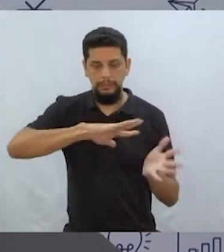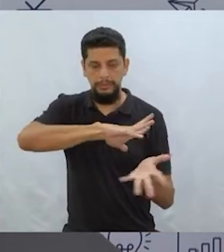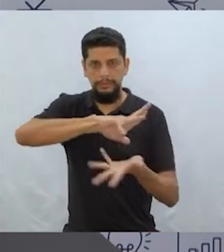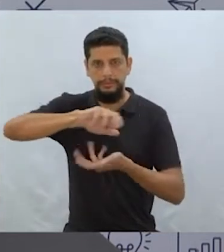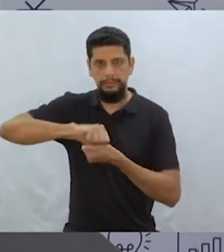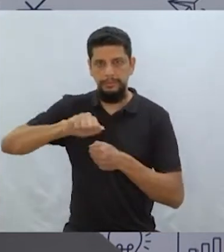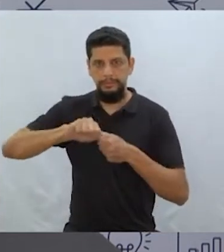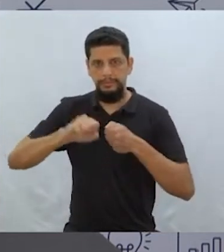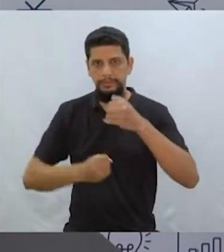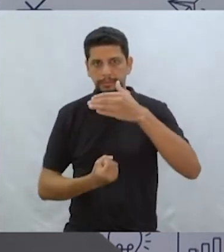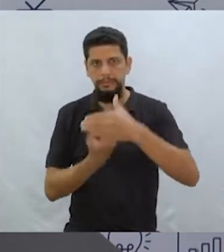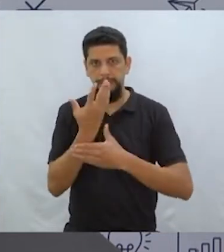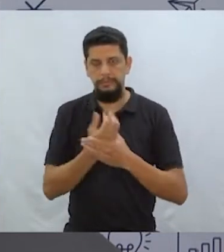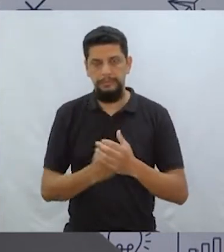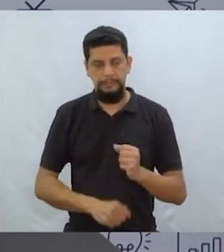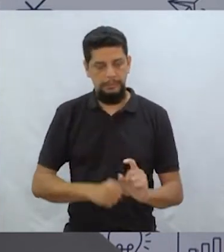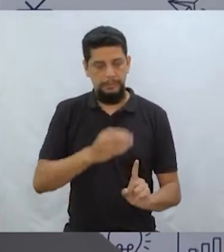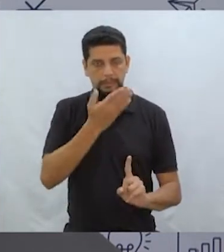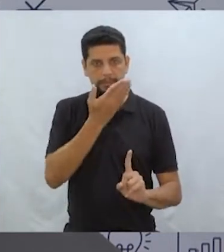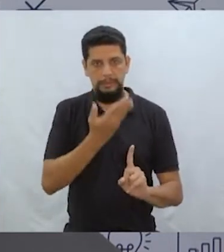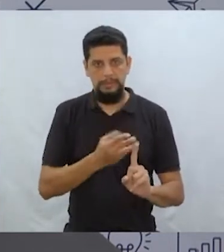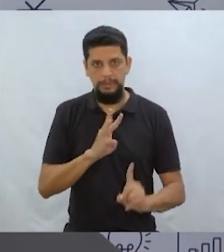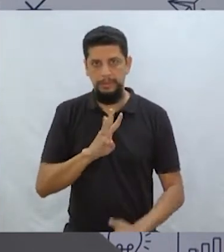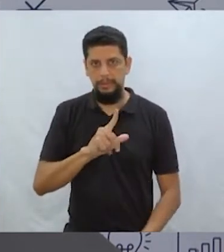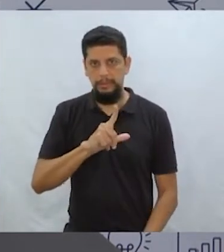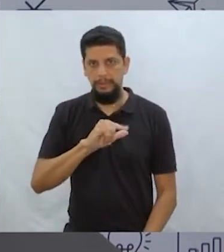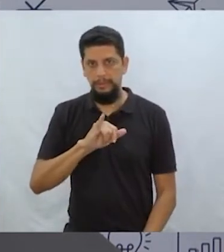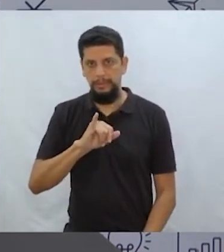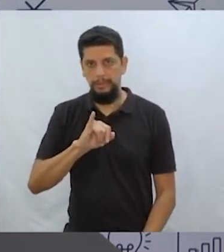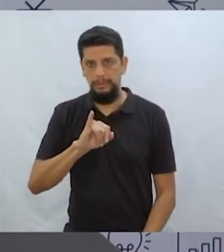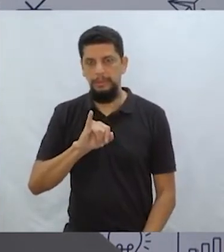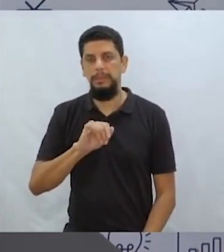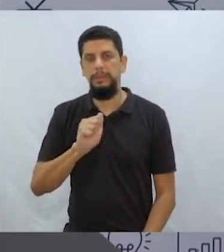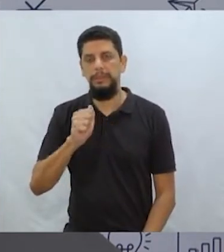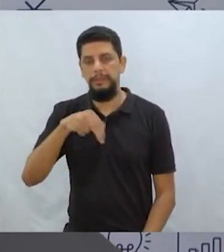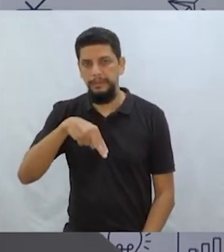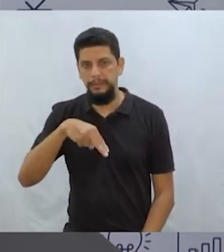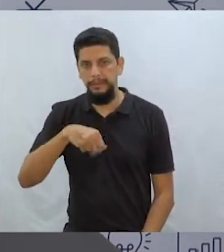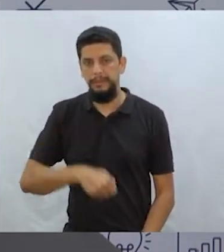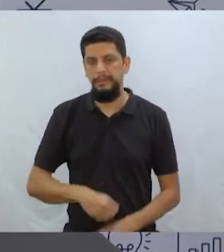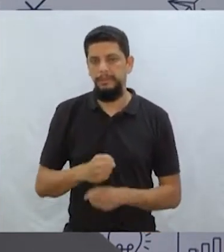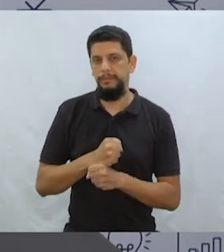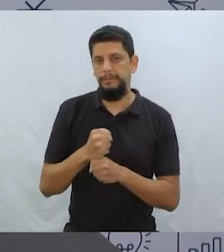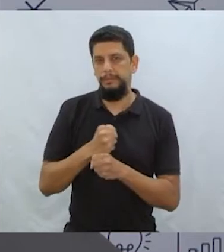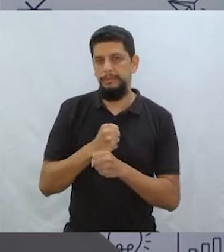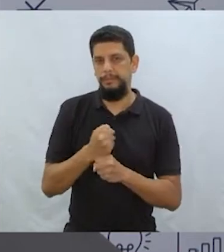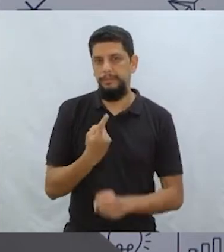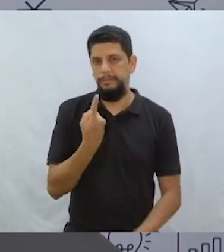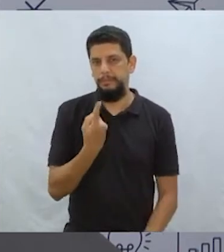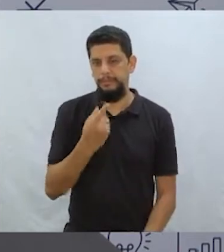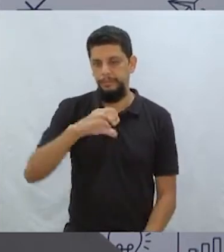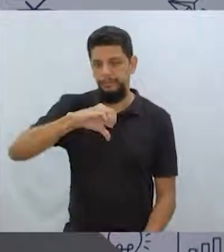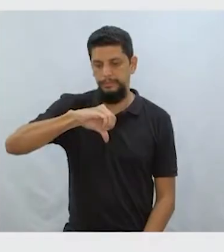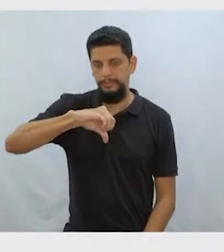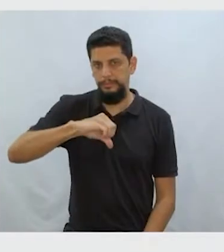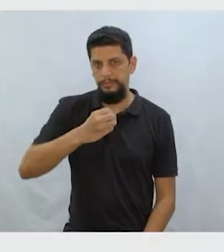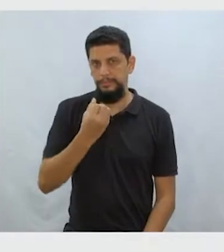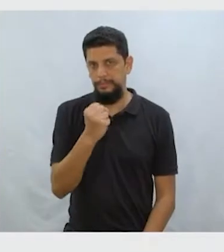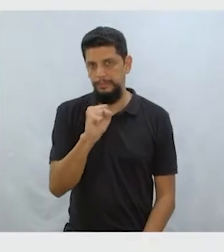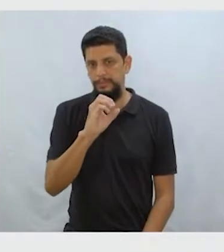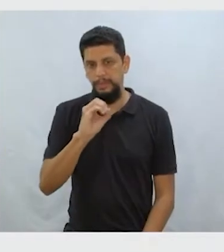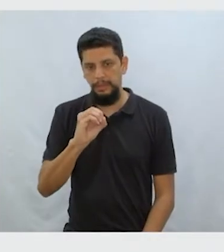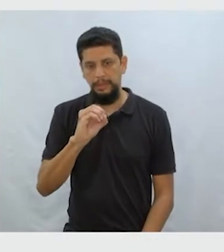Mundial lá criada por William Shakespeare a partir dos anos de 1980 então foi a partir dos anos de